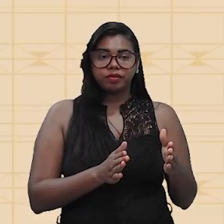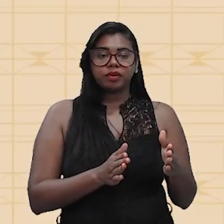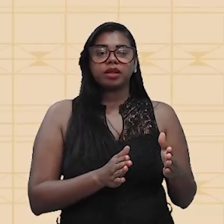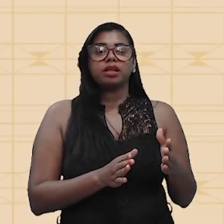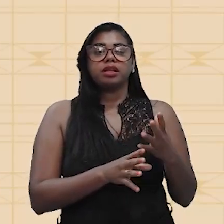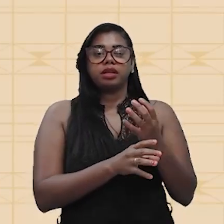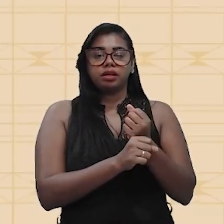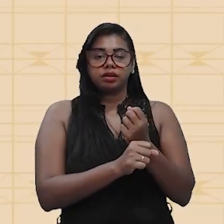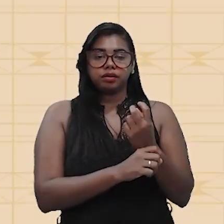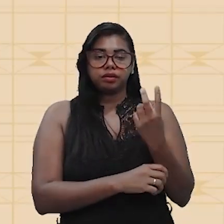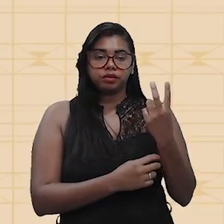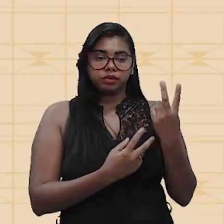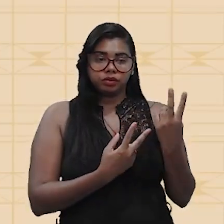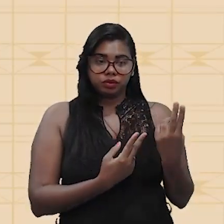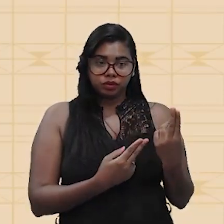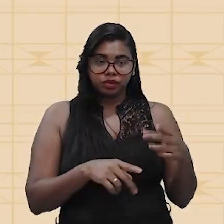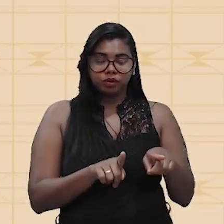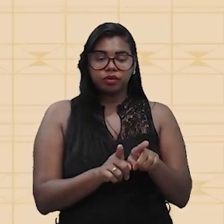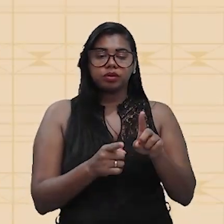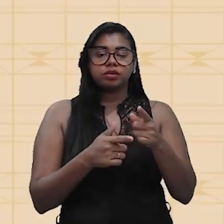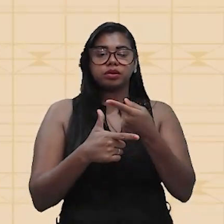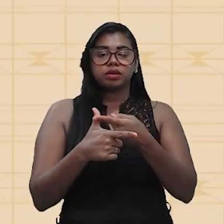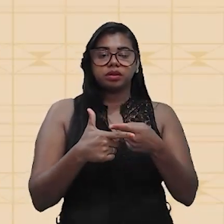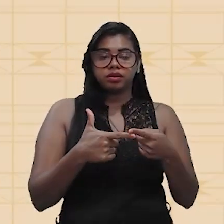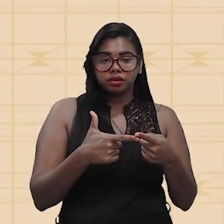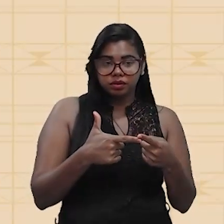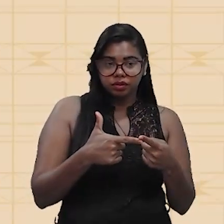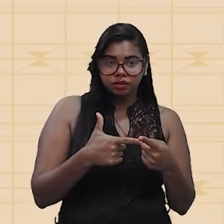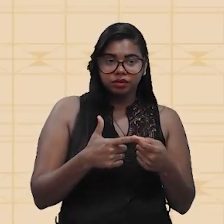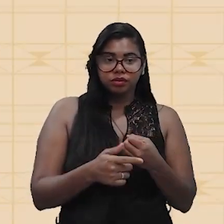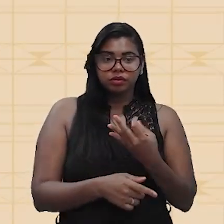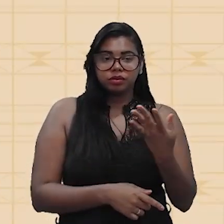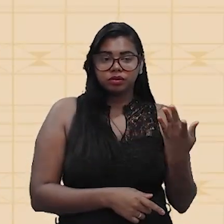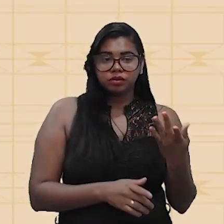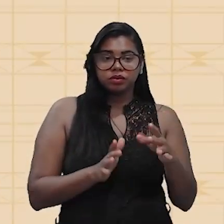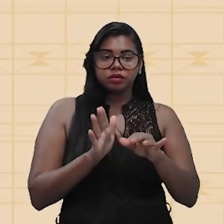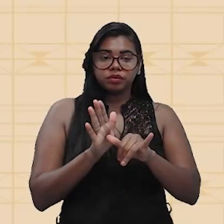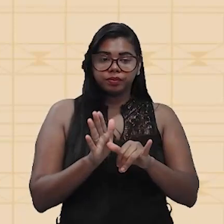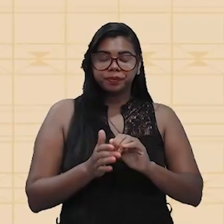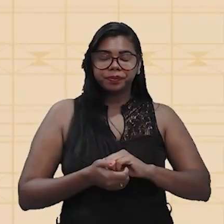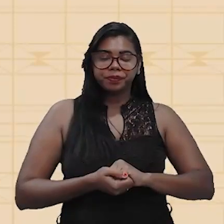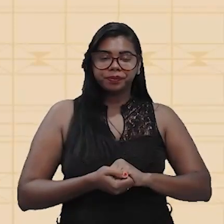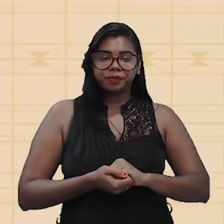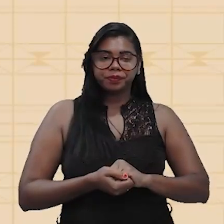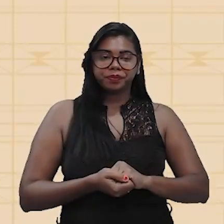o valor dele e divide pela quantidade de resistores. Mas quando for um